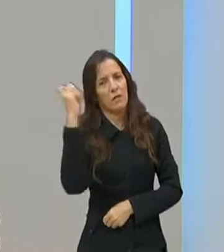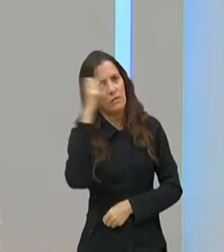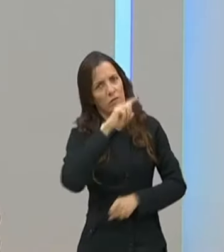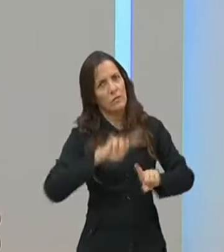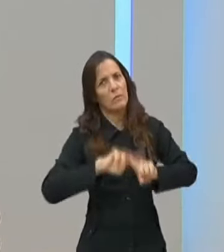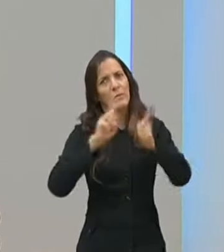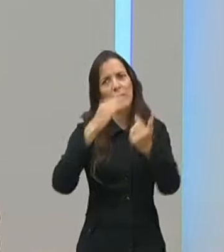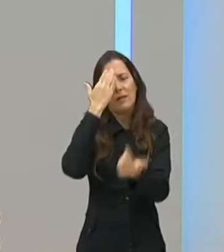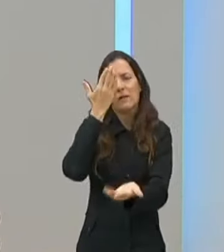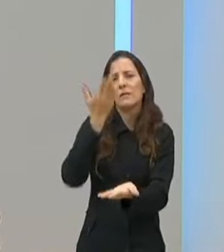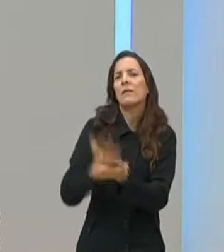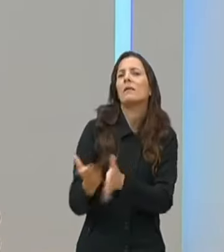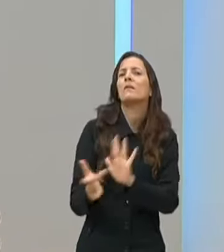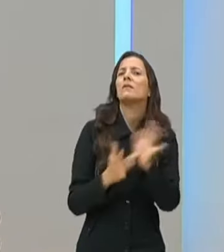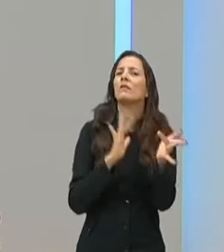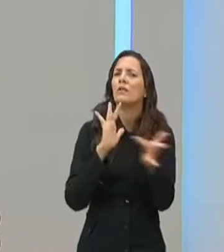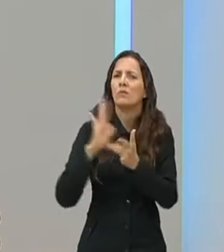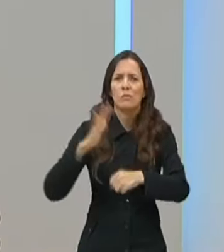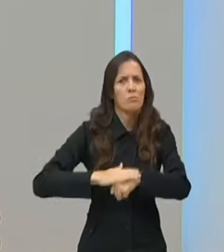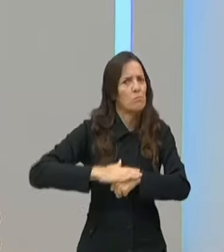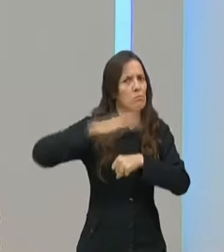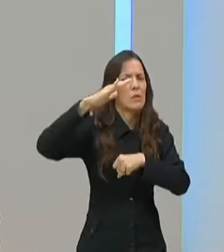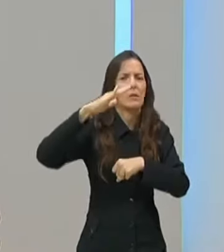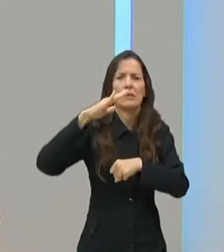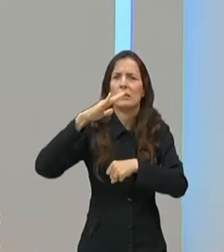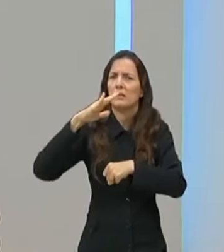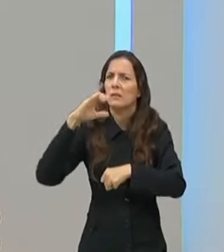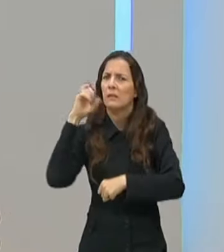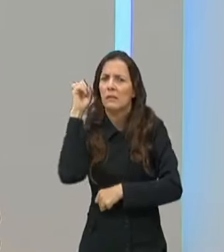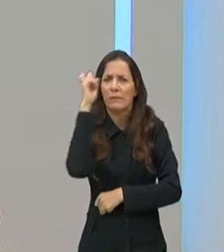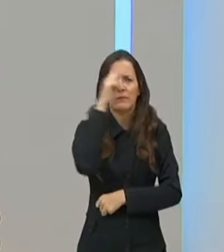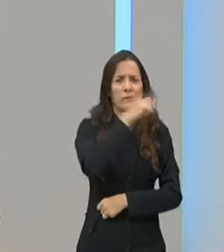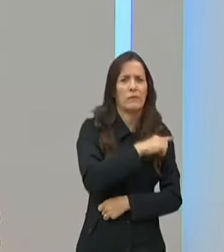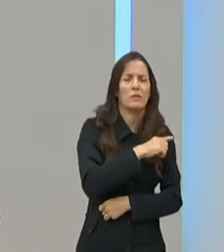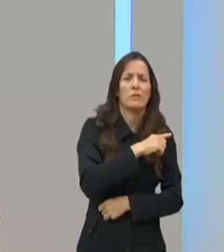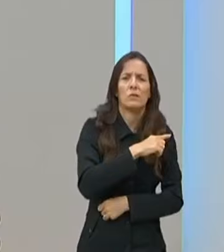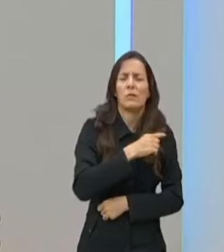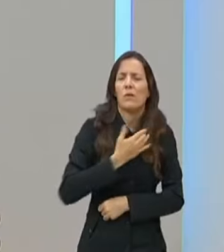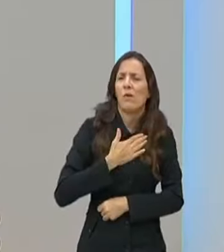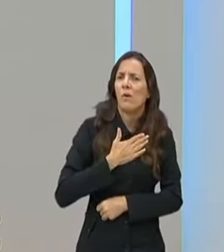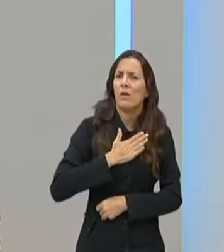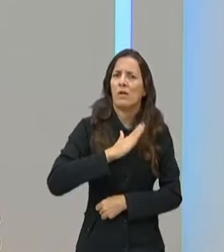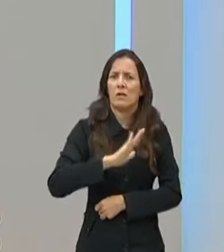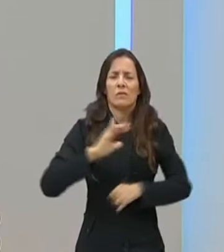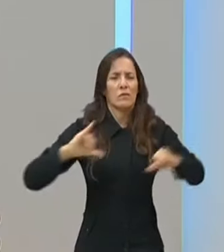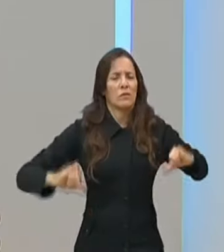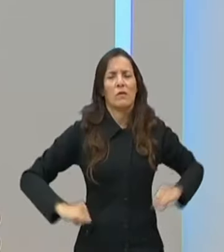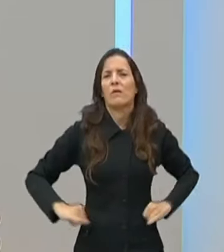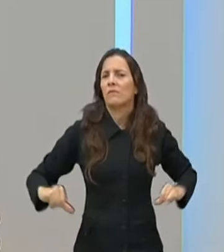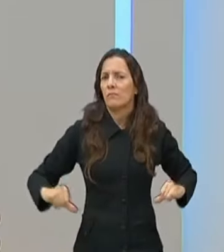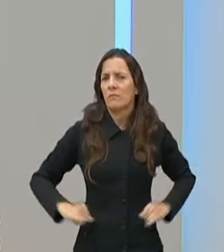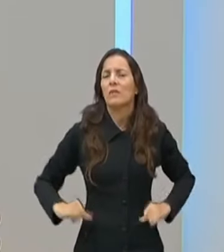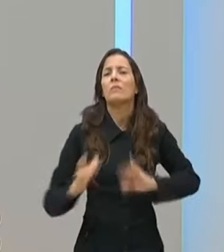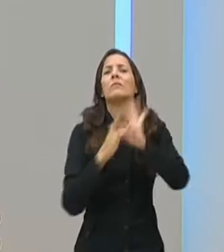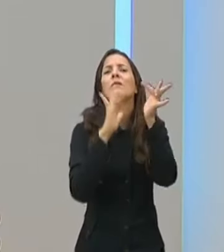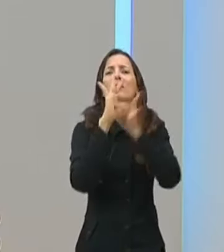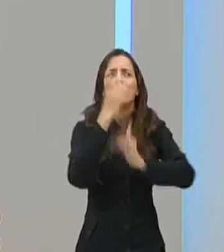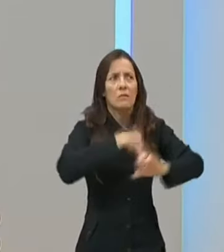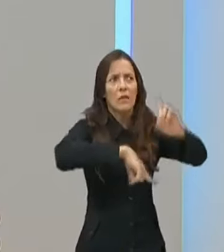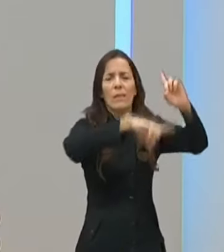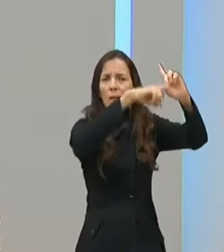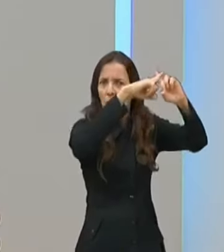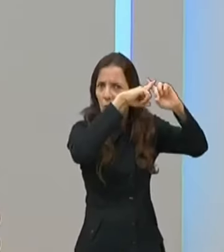foi Jesus. A que eu não podia, a que você não podia levar, a cruz que era